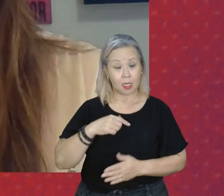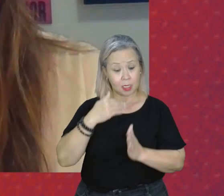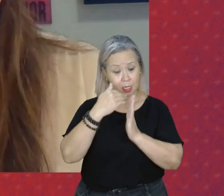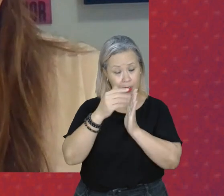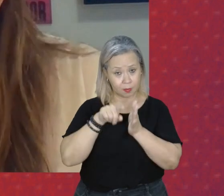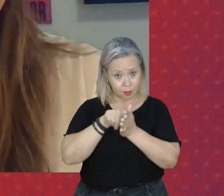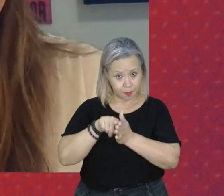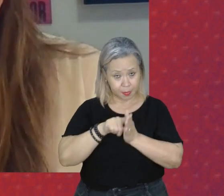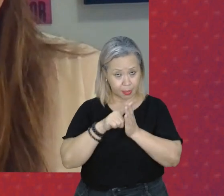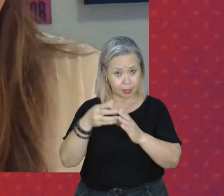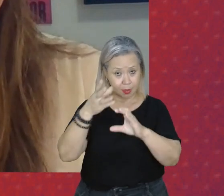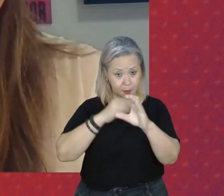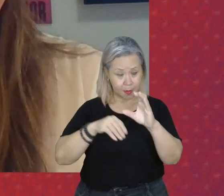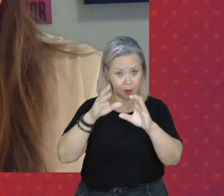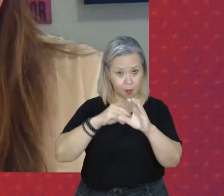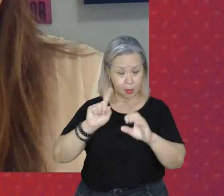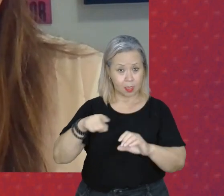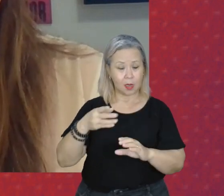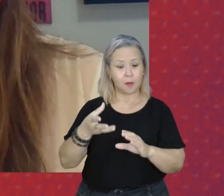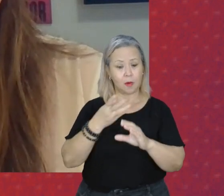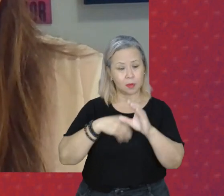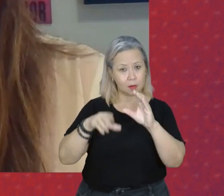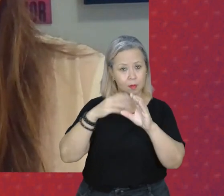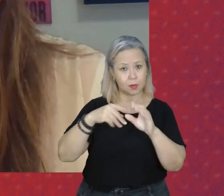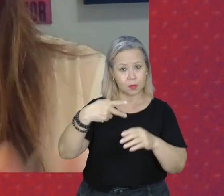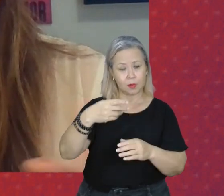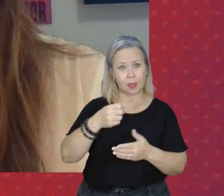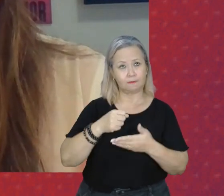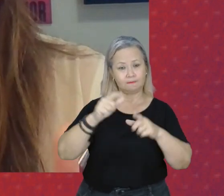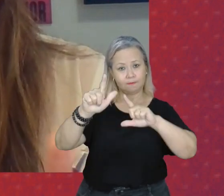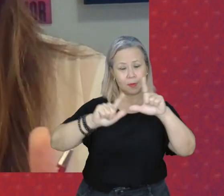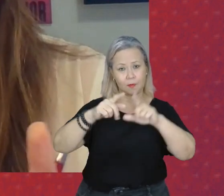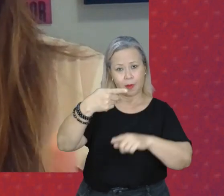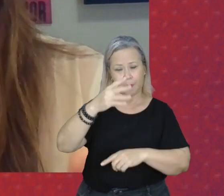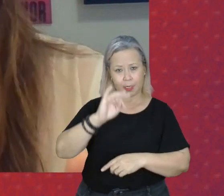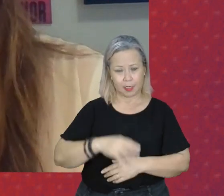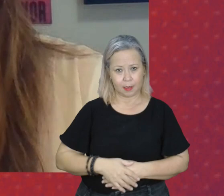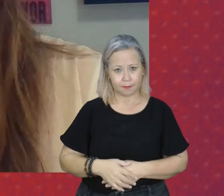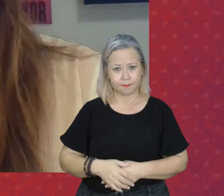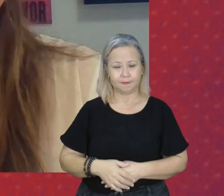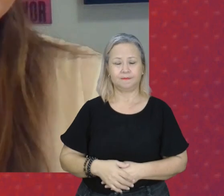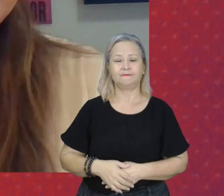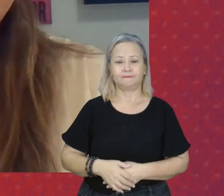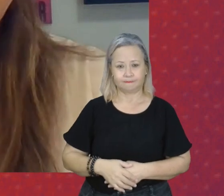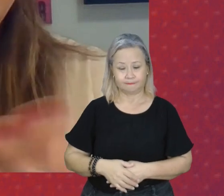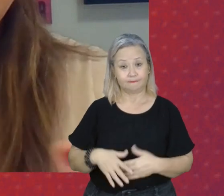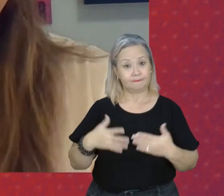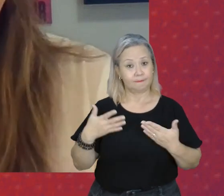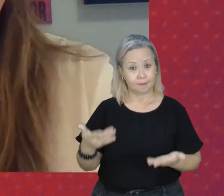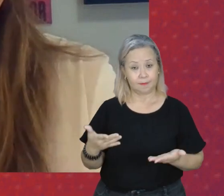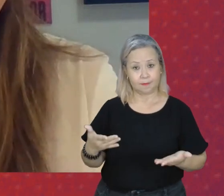compartilhar. E estou lendo aqui alguns países que estão na frente do Brasil de participação feminina nos parlamentos. Então,